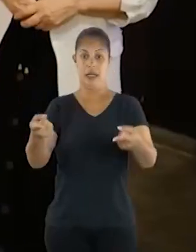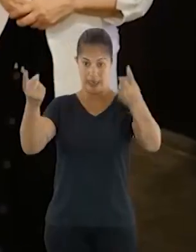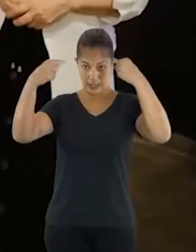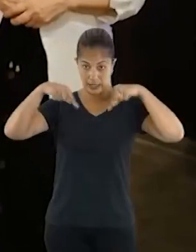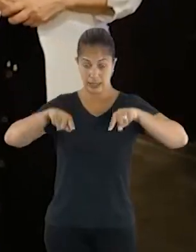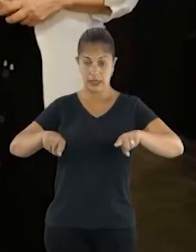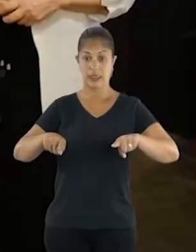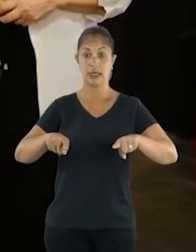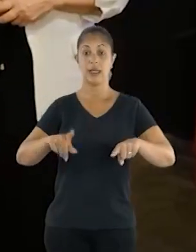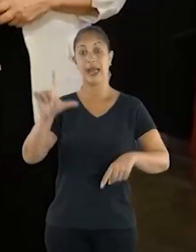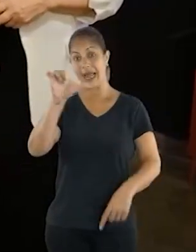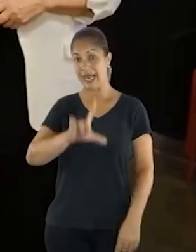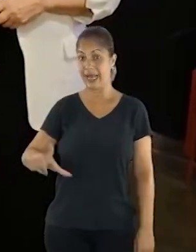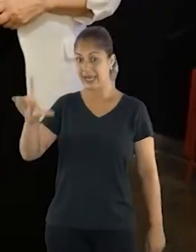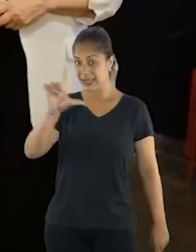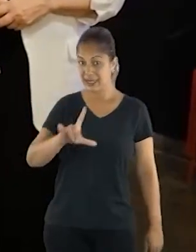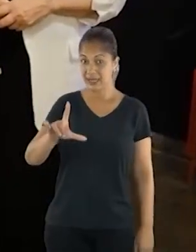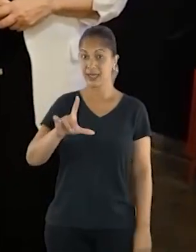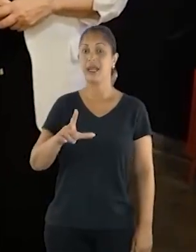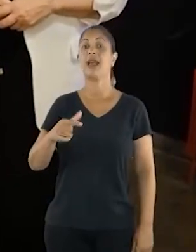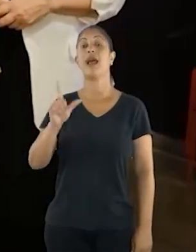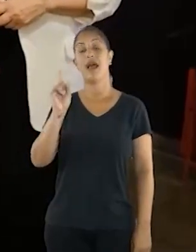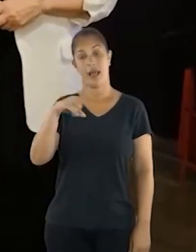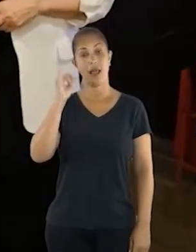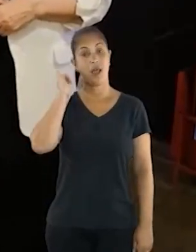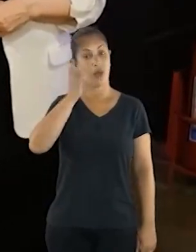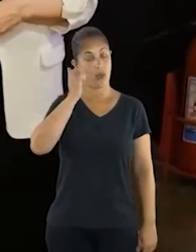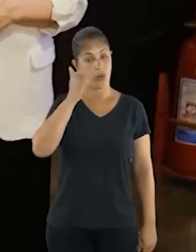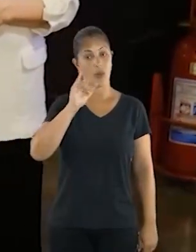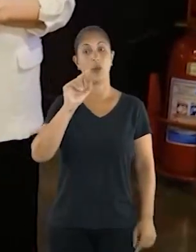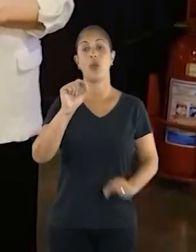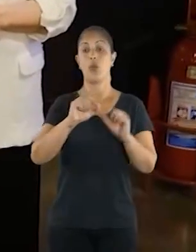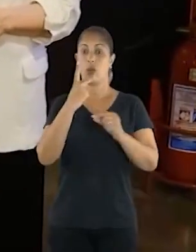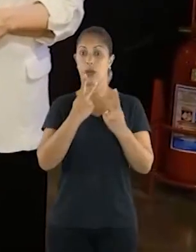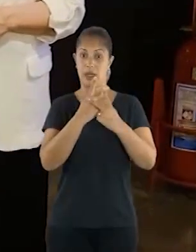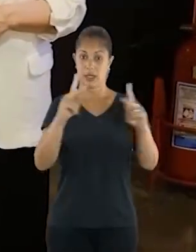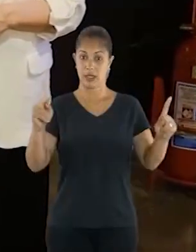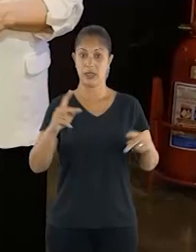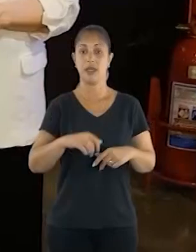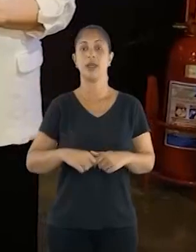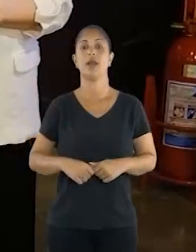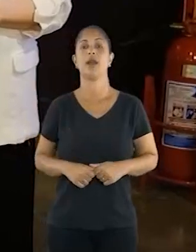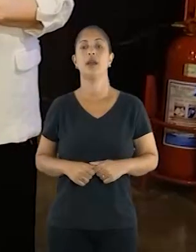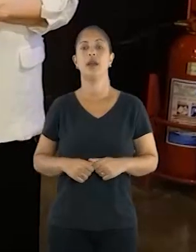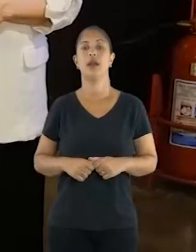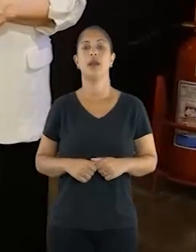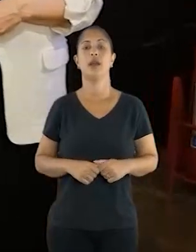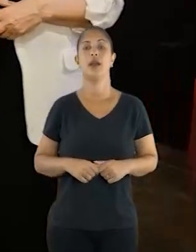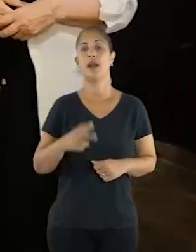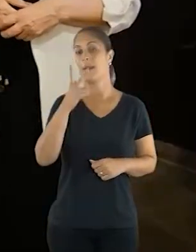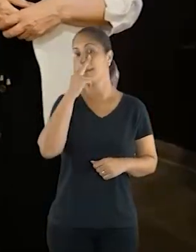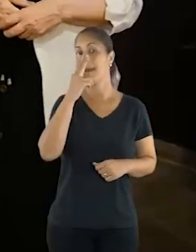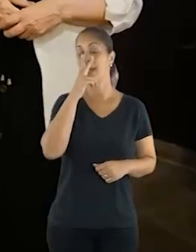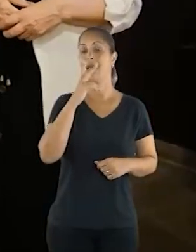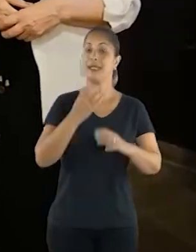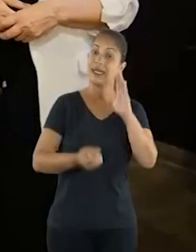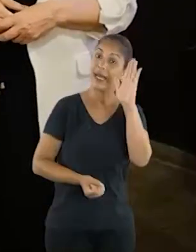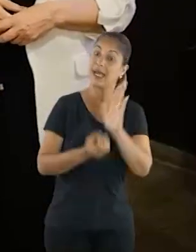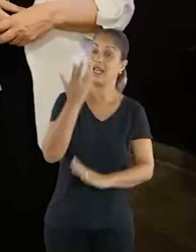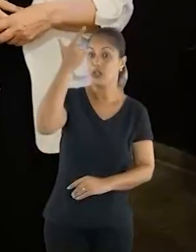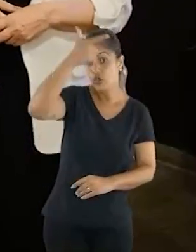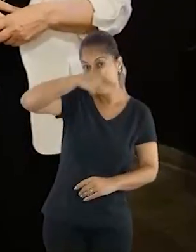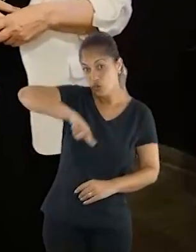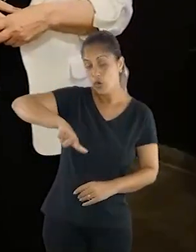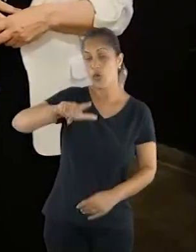E na literatura, no romance do Platero, que é o livro dele, 2 personagens estão recriando